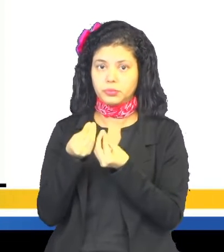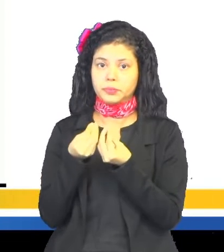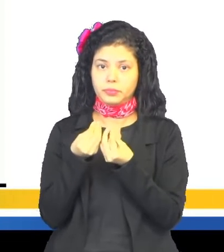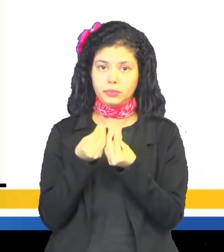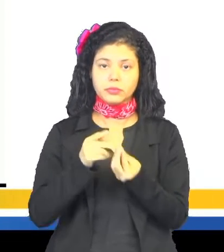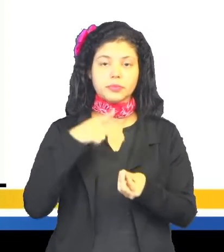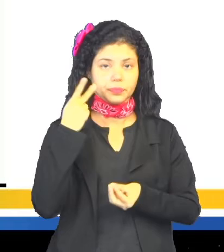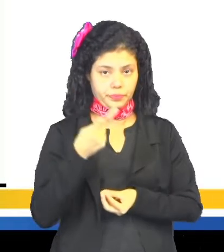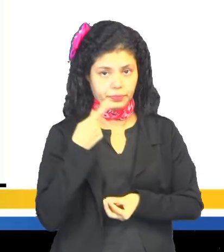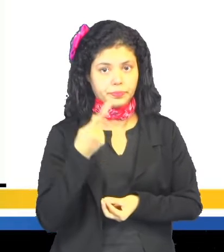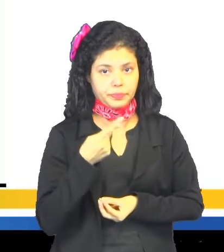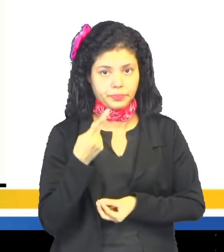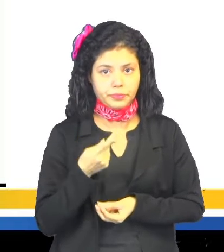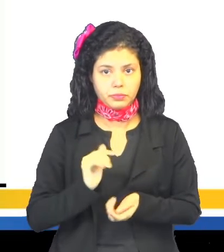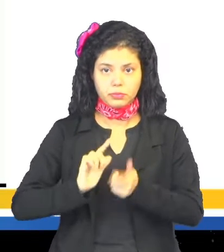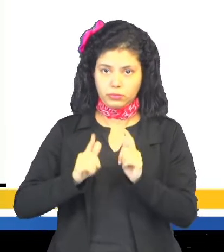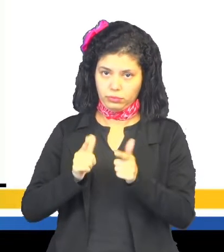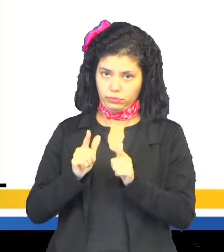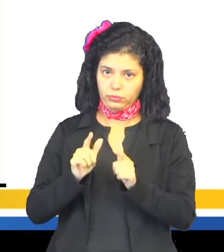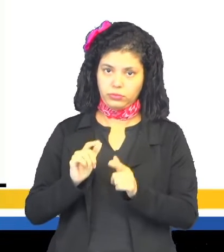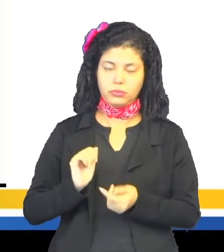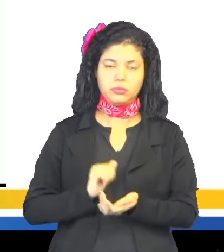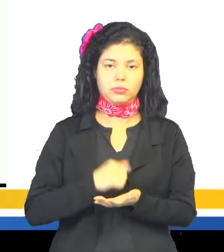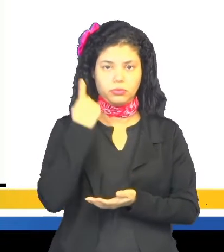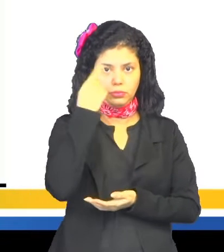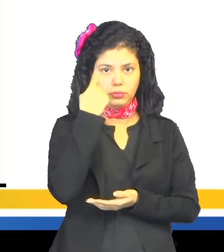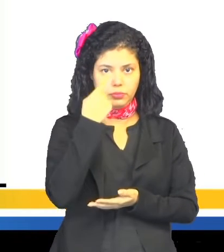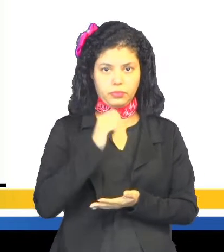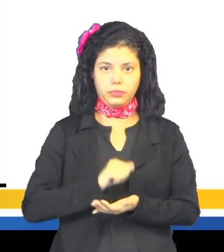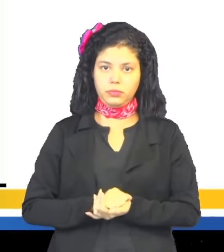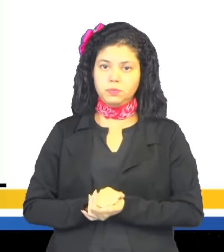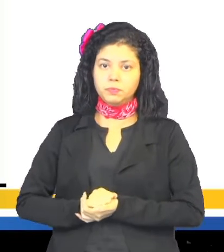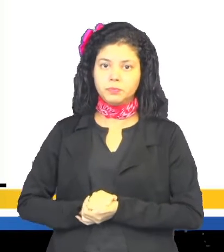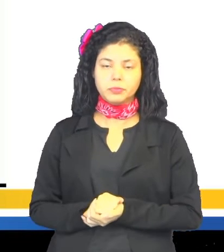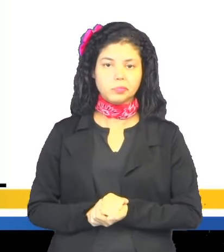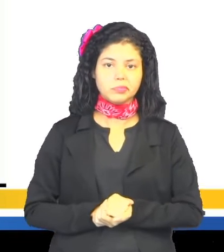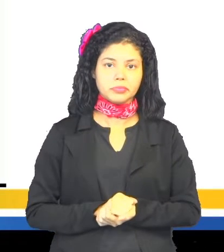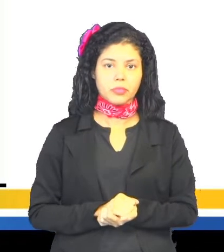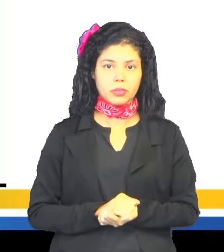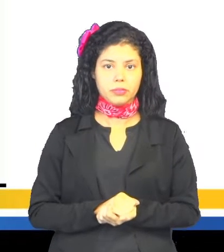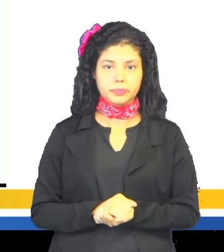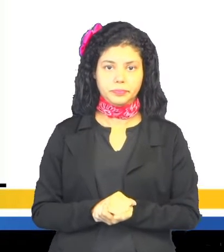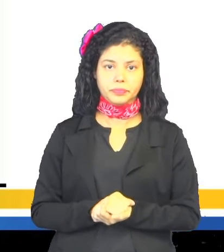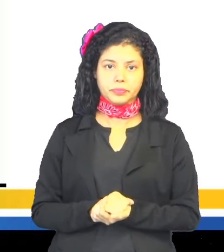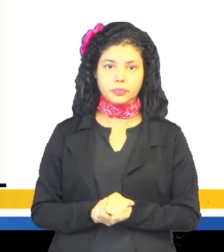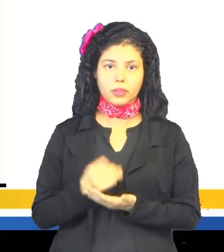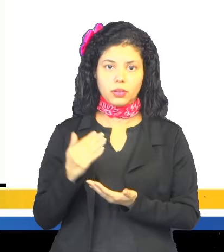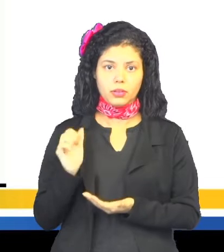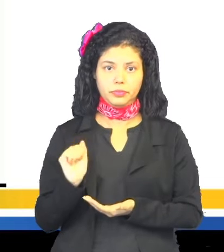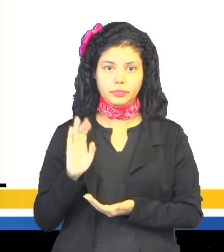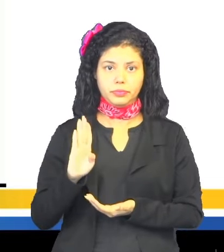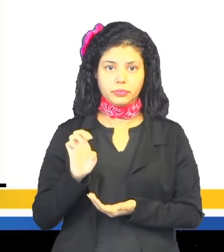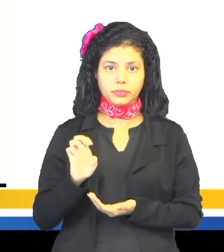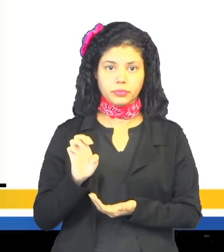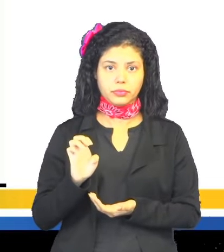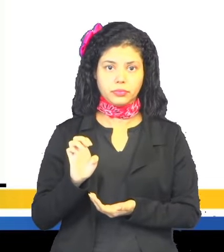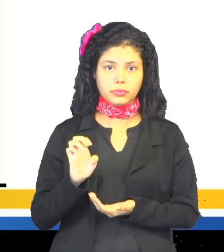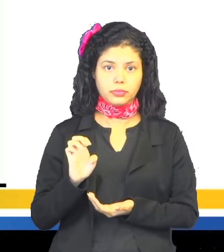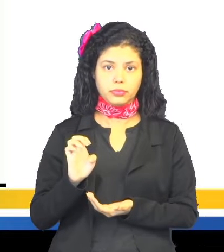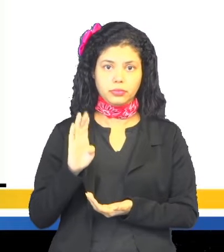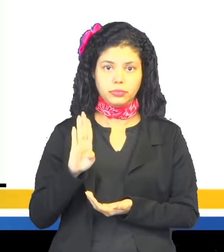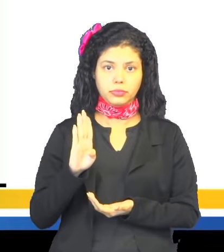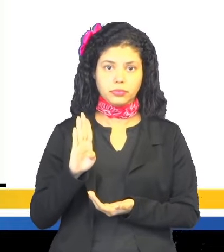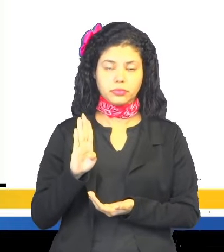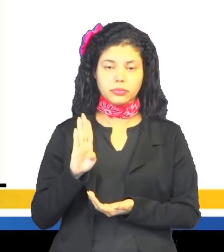se você deve pronunciar a letra né ou seja como você deve falar ela tá na oralidade então a b